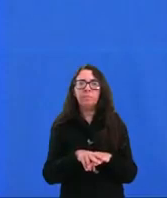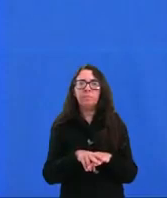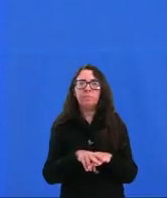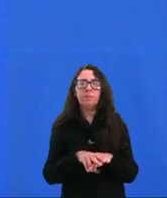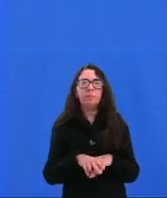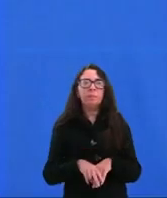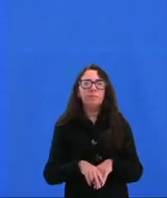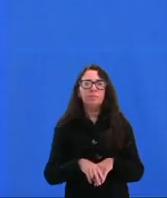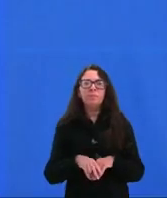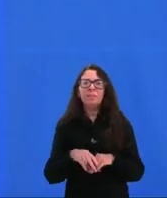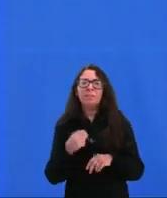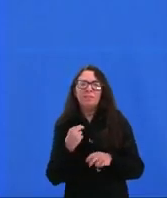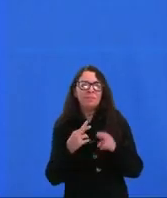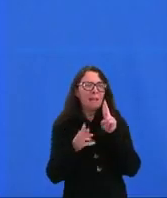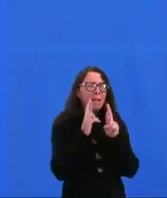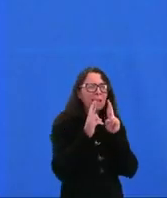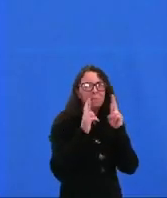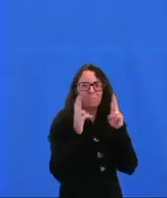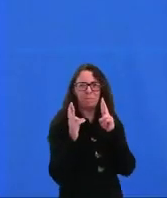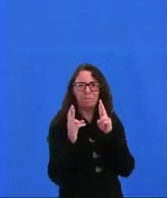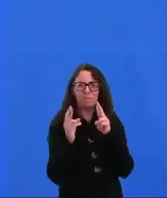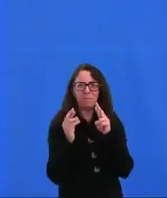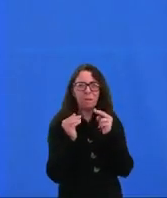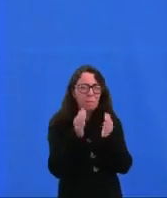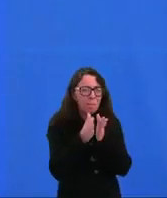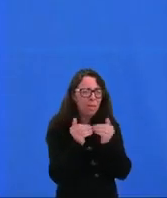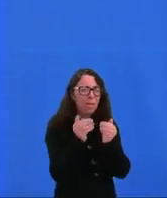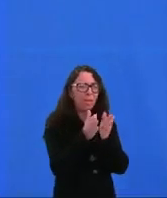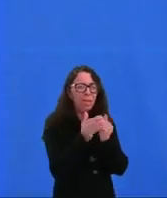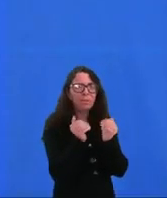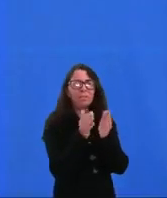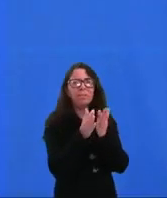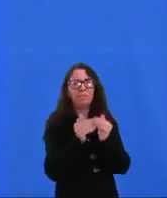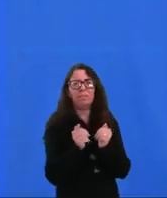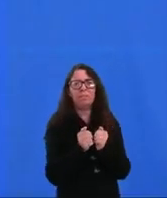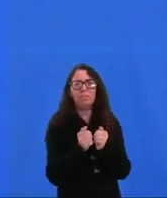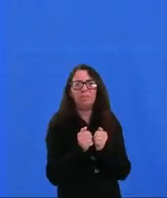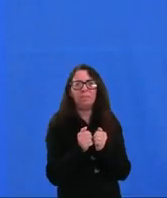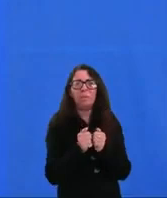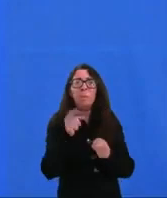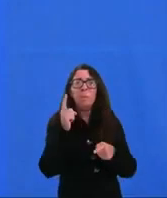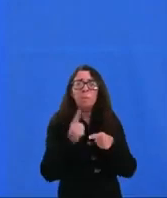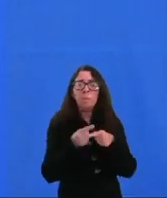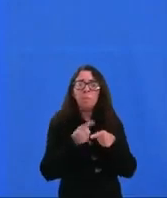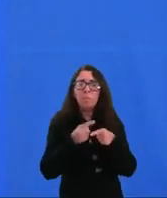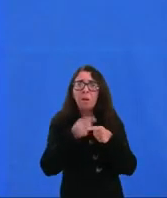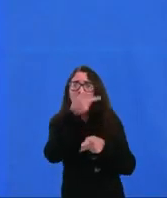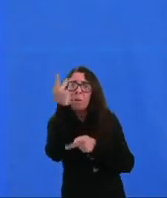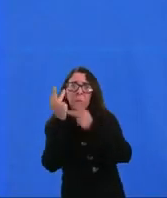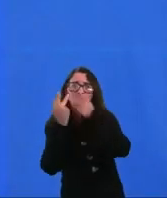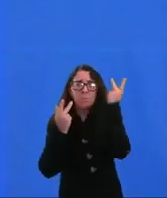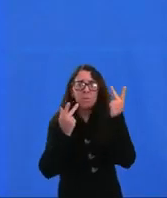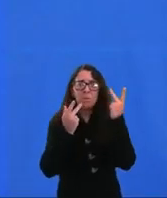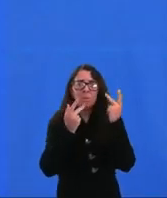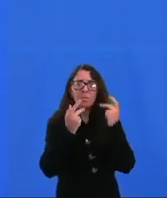reclamando, murmurando na igreja porque já estavam sendo esquecidas na distribuição dos